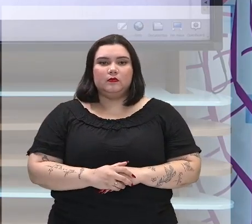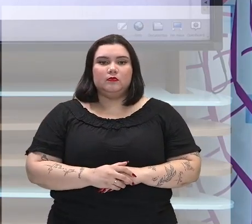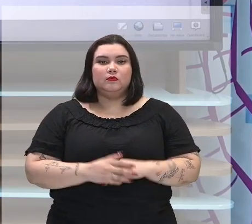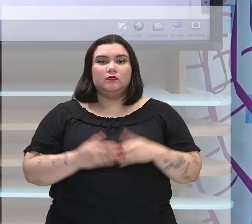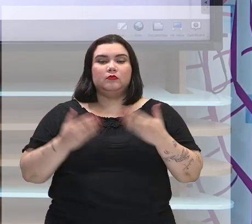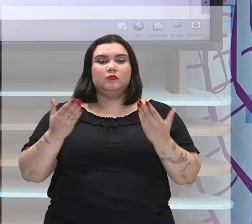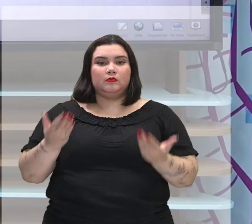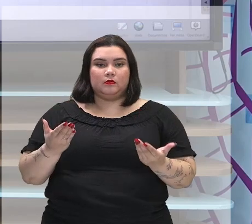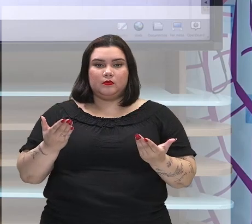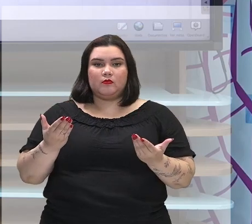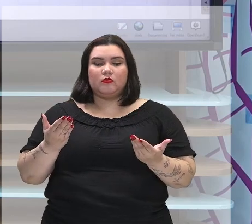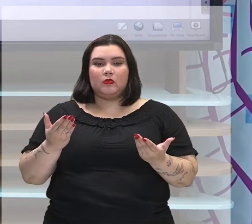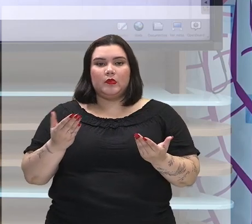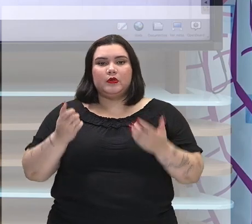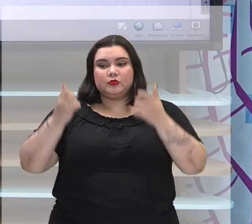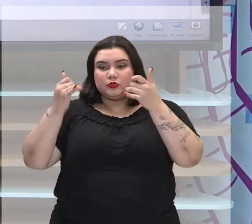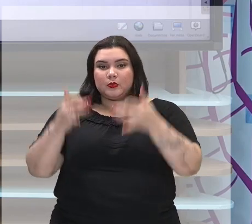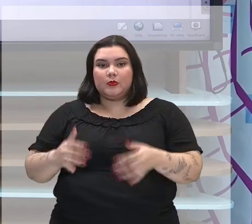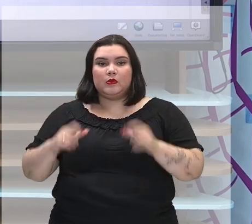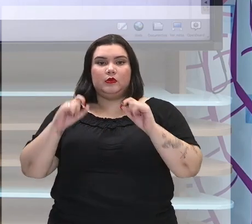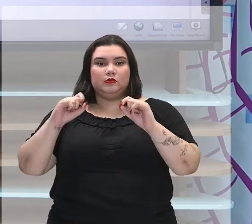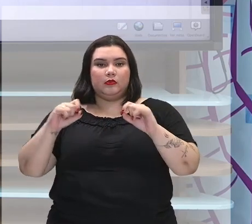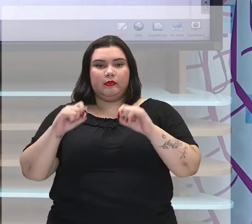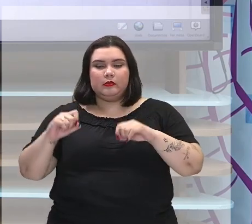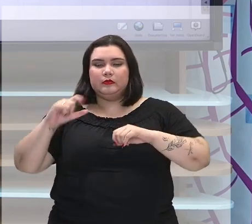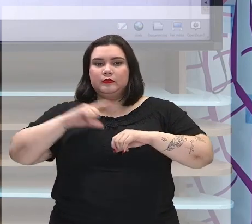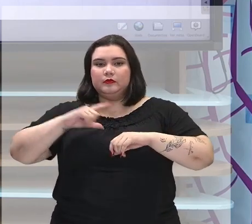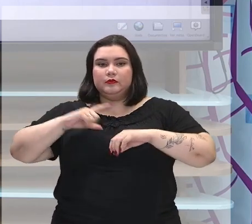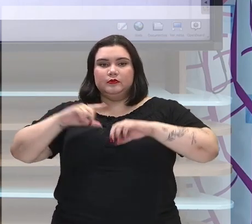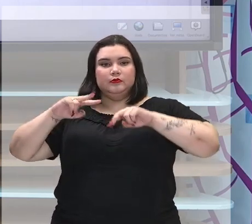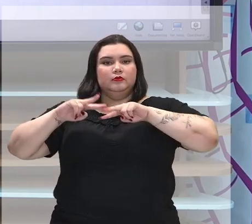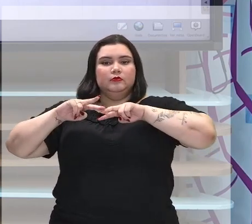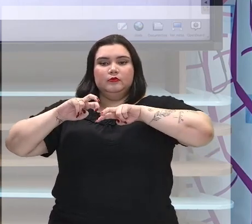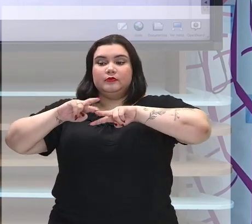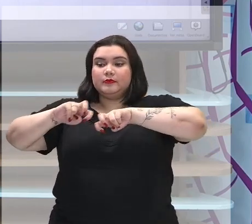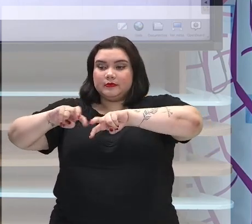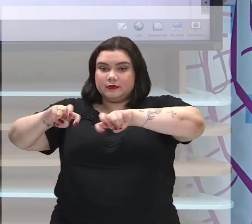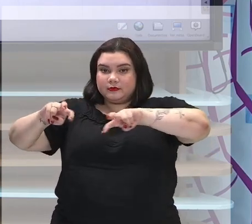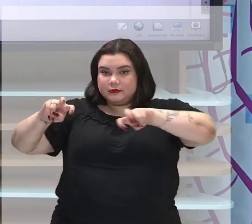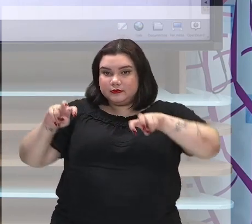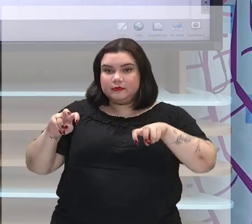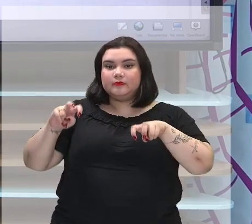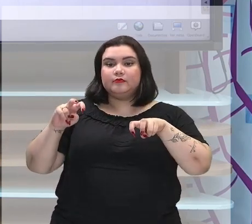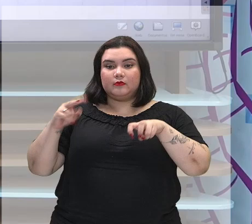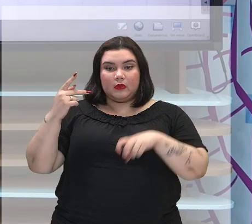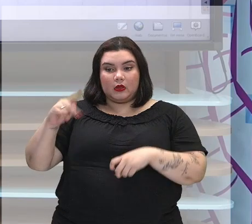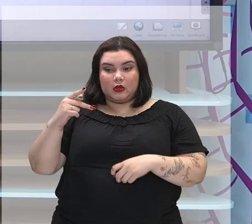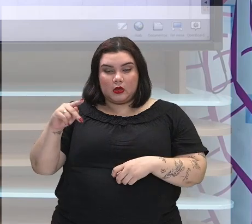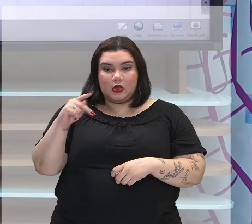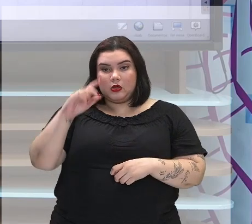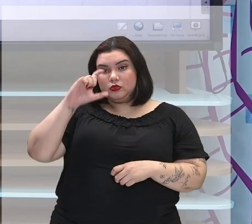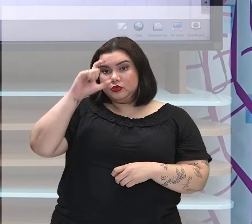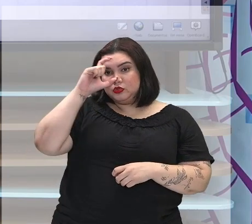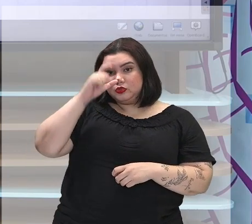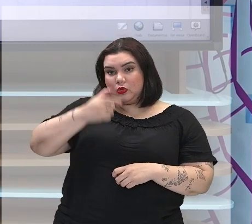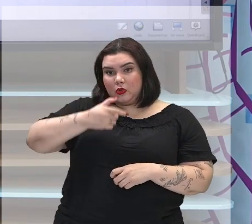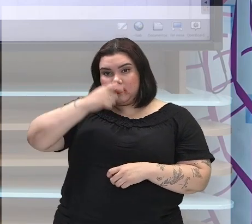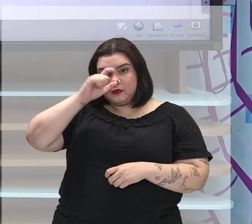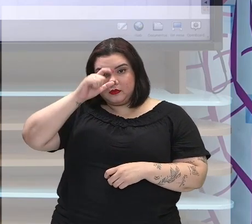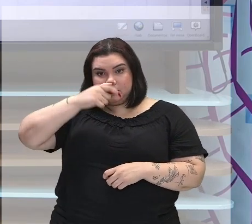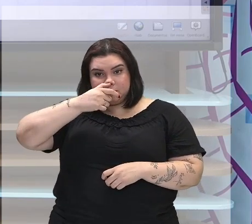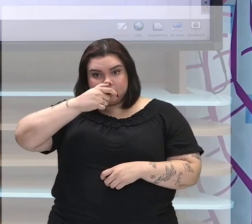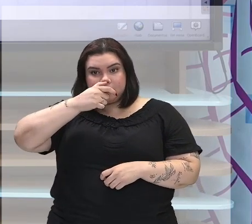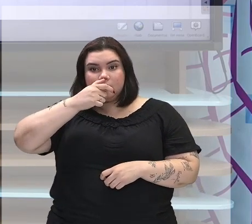como já vimos, vai ser, né, explorada a partir da expedição do Cristóvão Colombo,